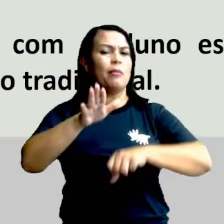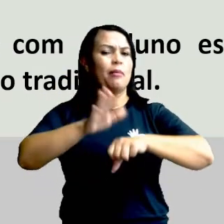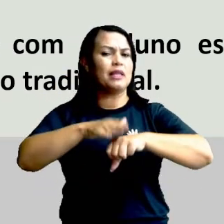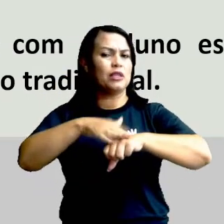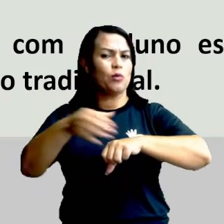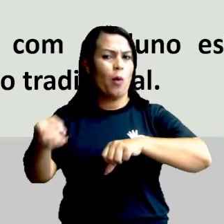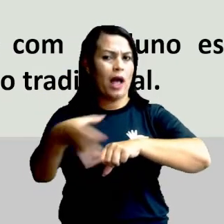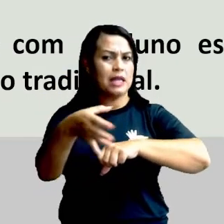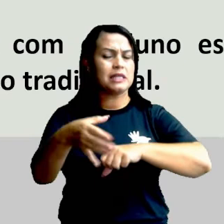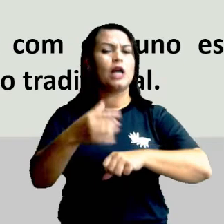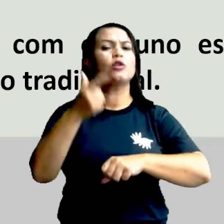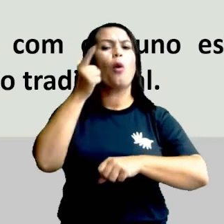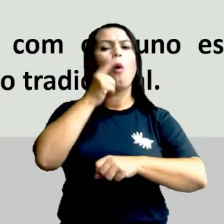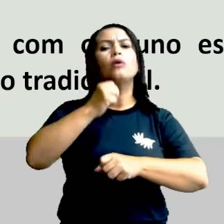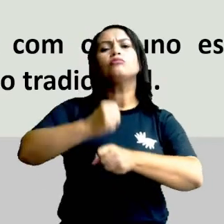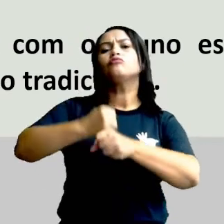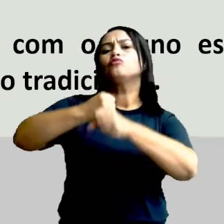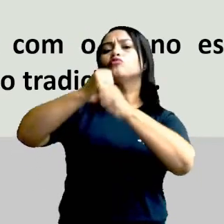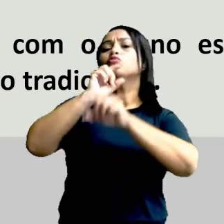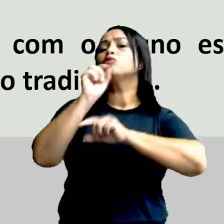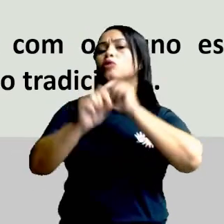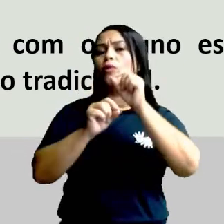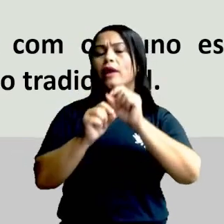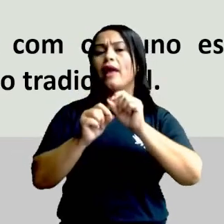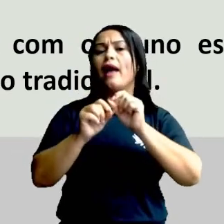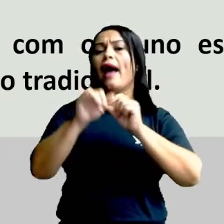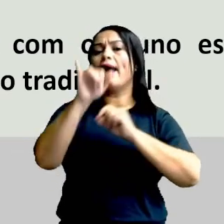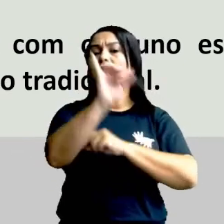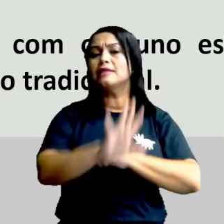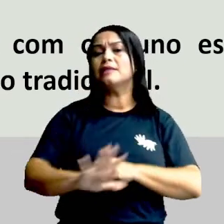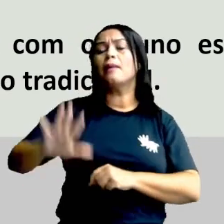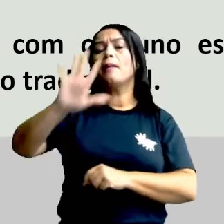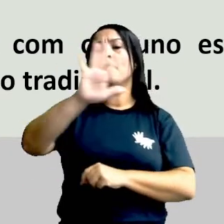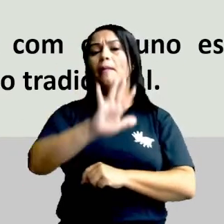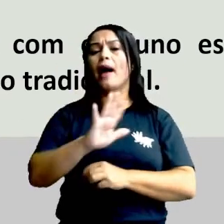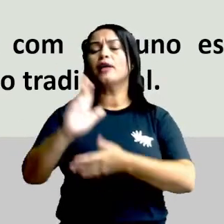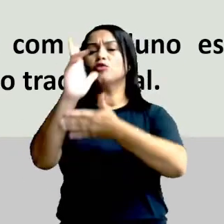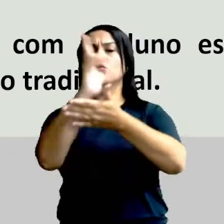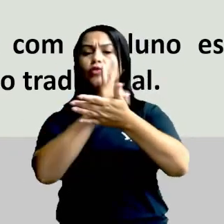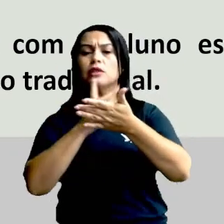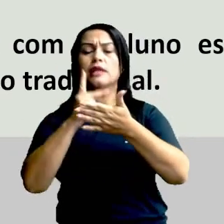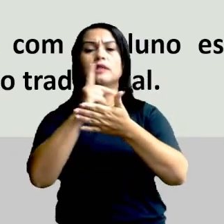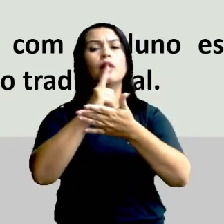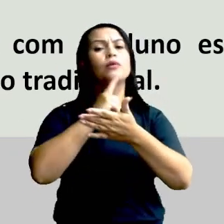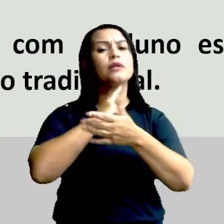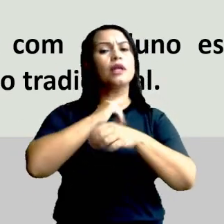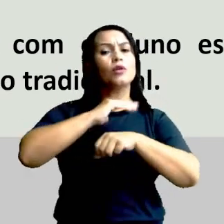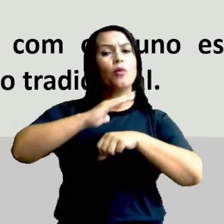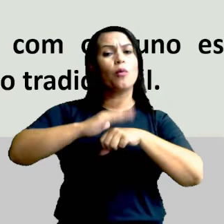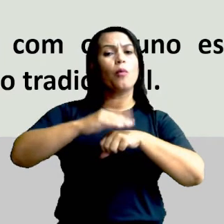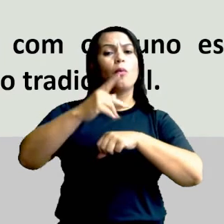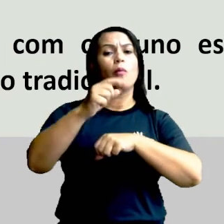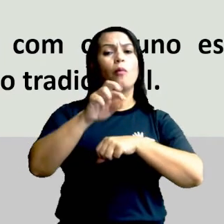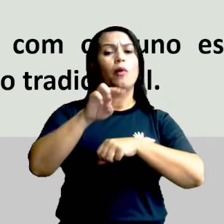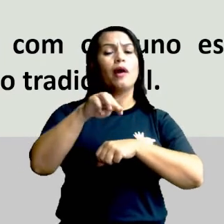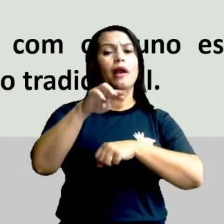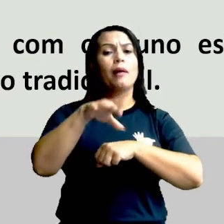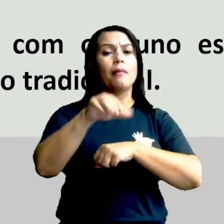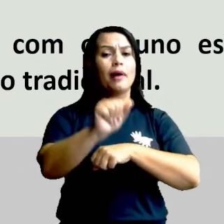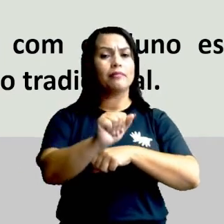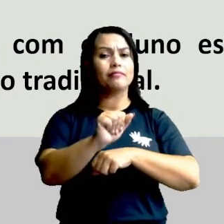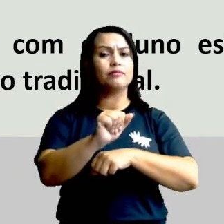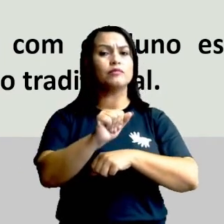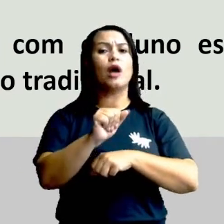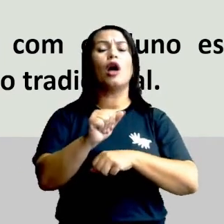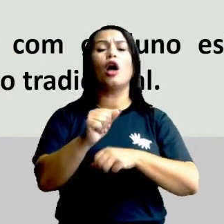né nós conseguimos construir essas figuras através de um programa tá no computador né E